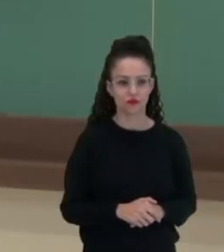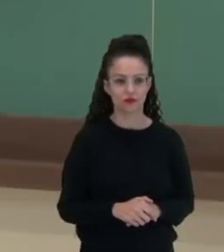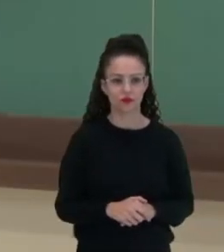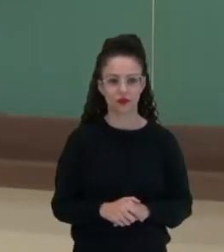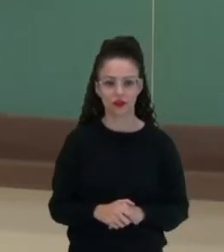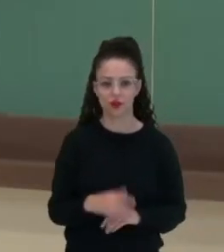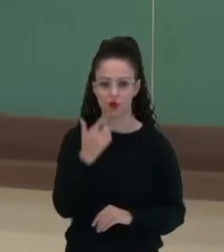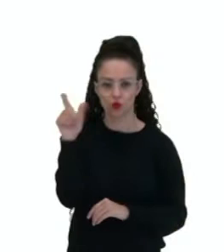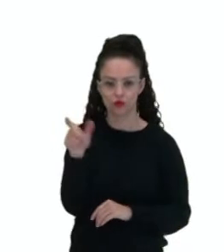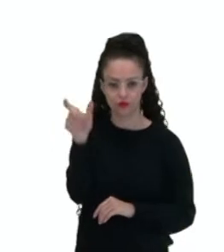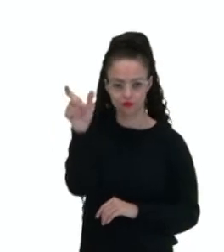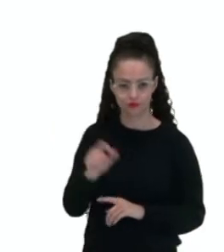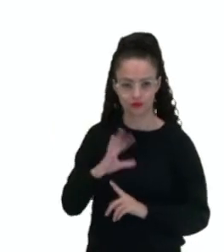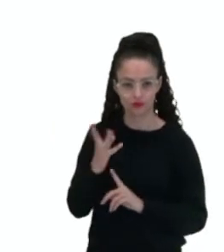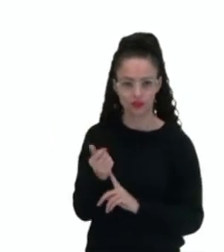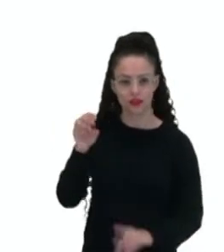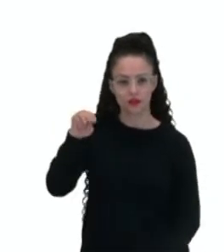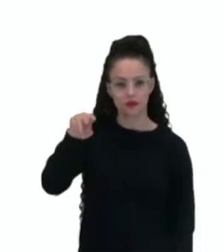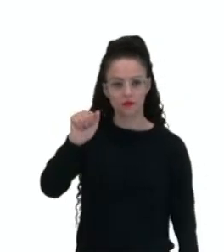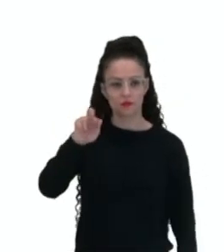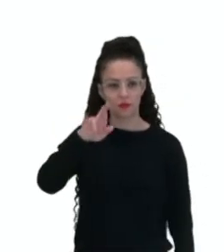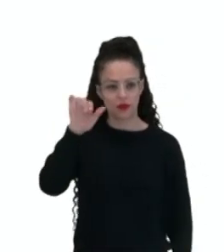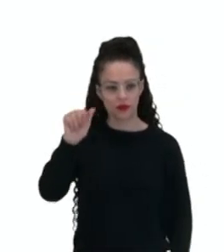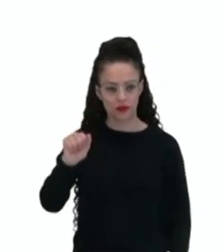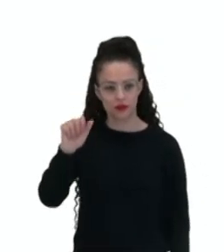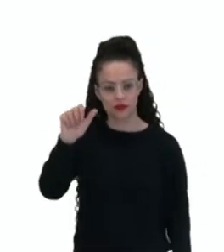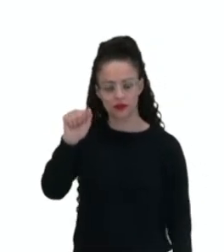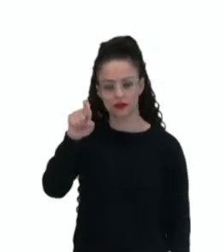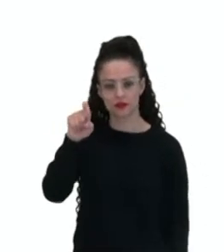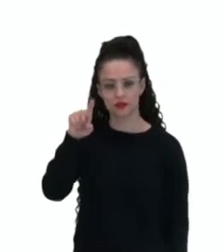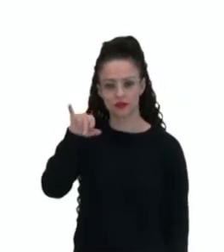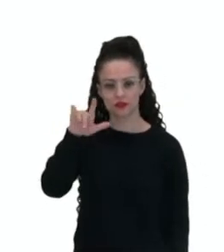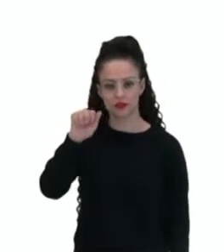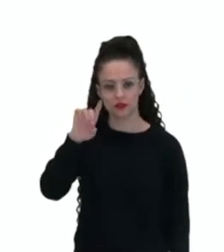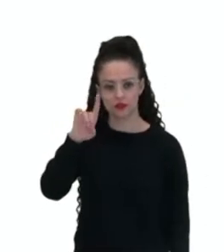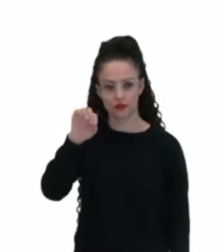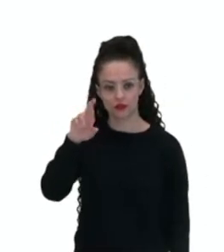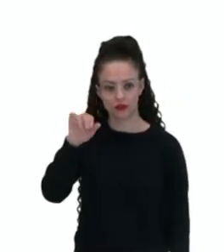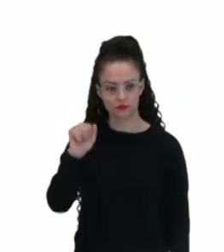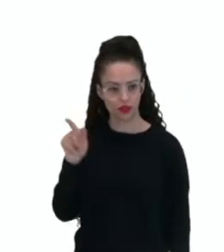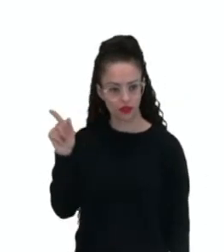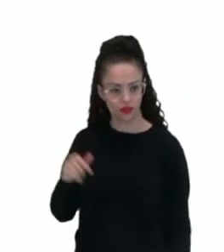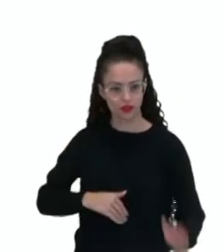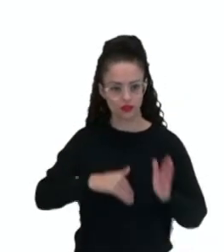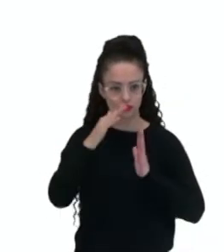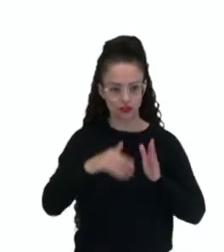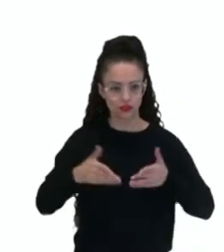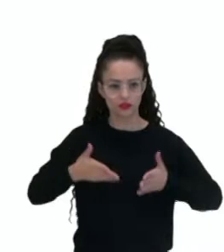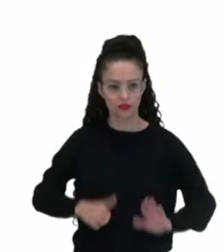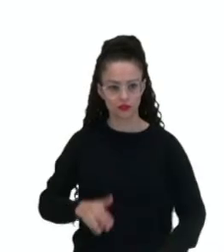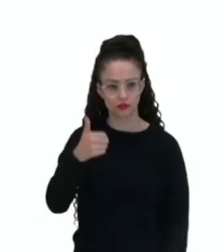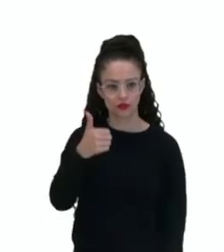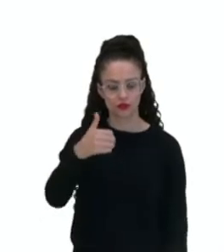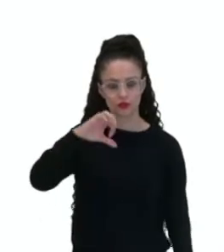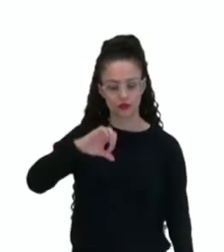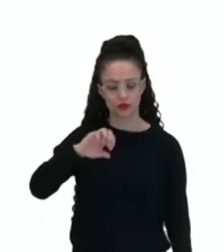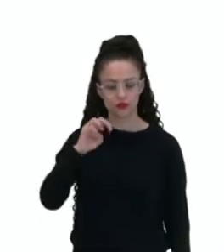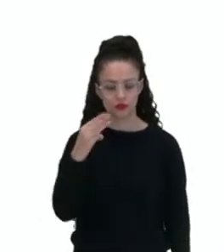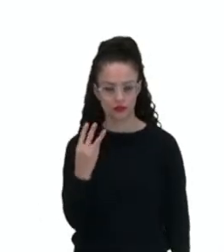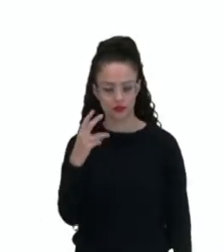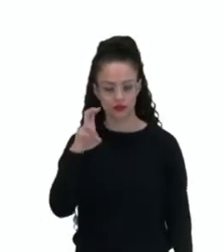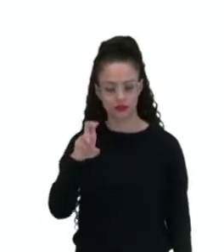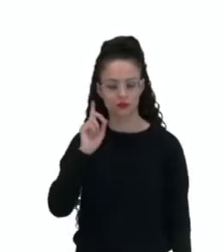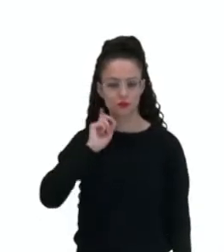A outra artista, né, a Maria Auxiliadora, então a foto ali dela do ladinho, é uma artista nascida em 1935 em